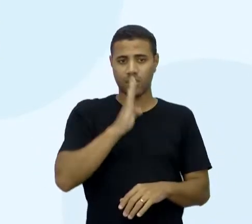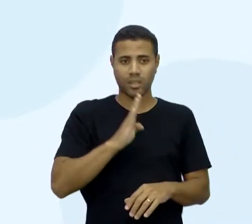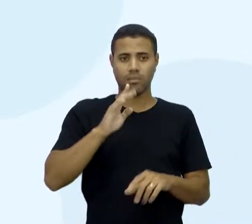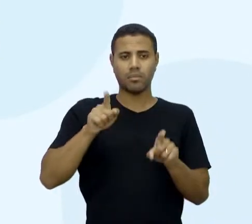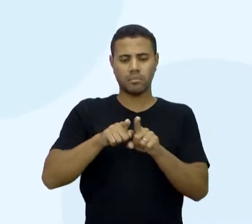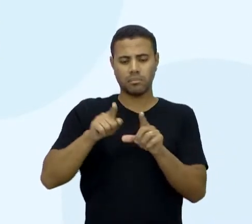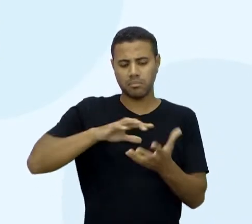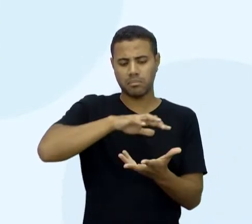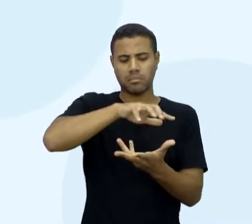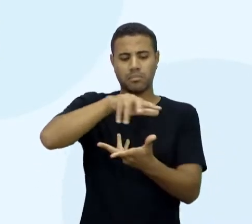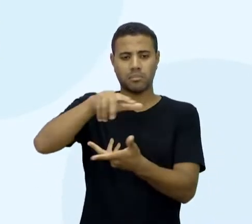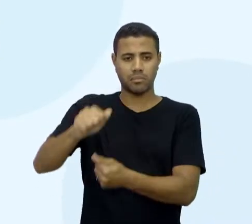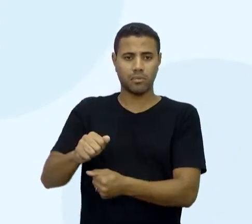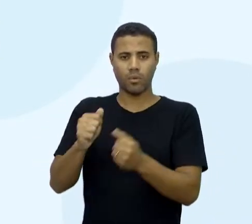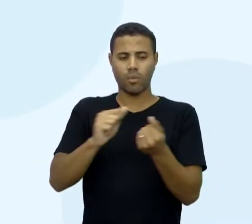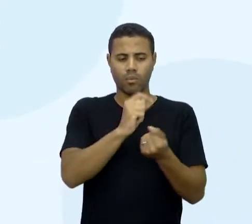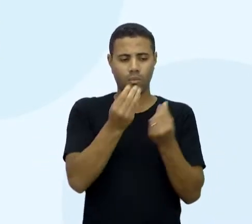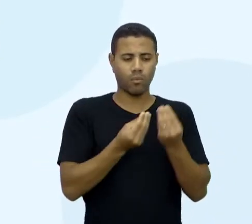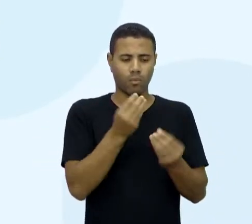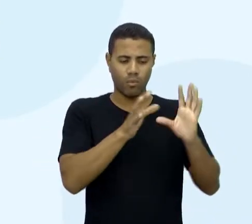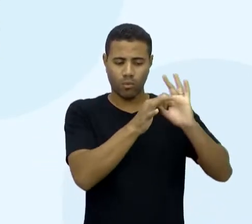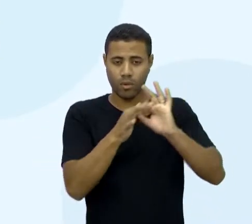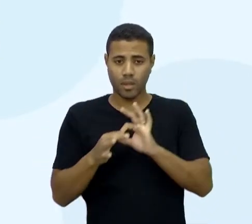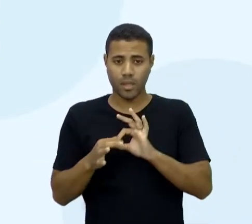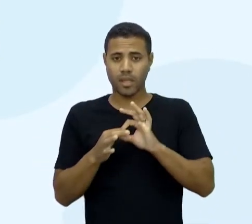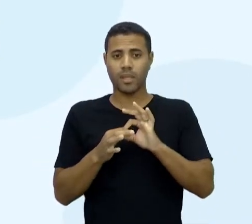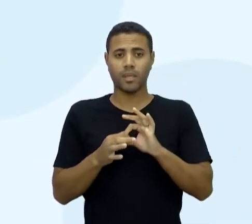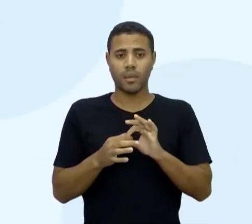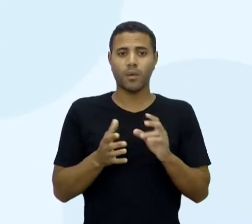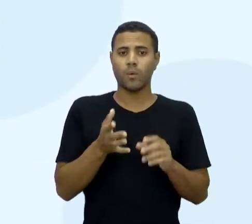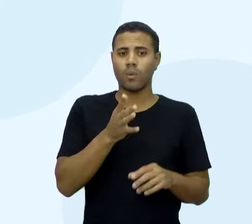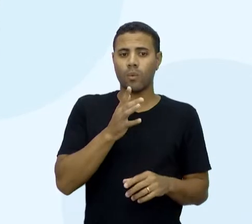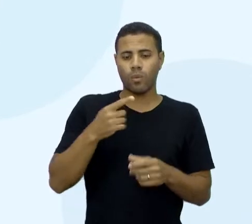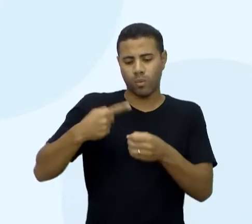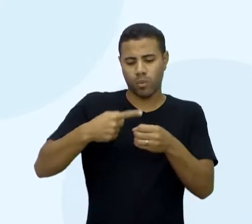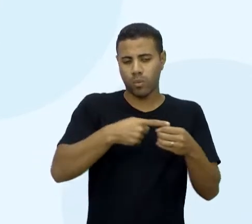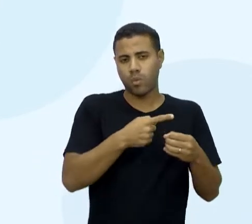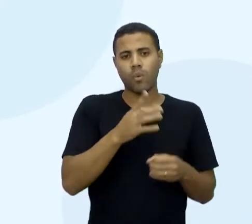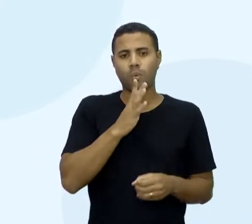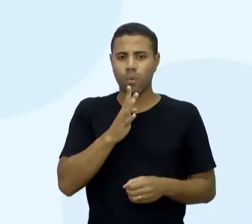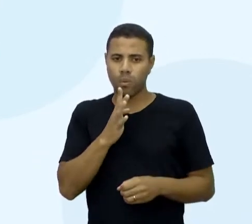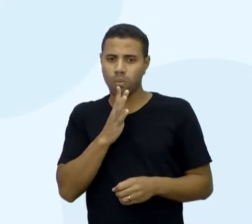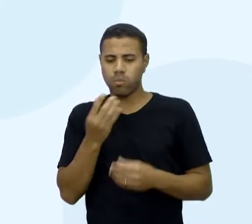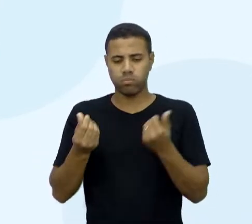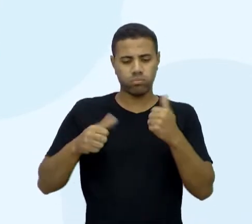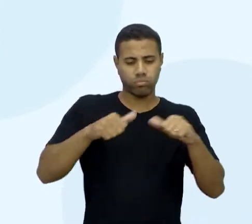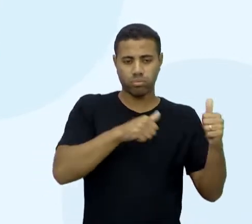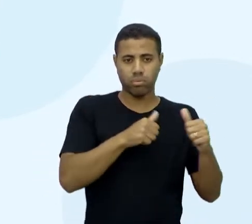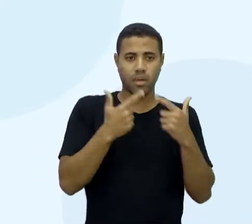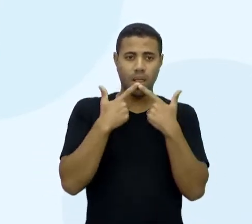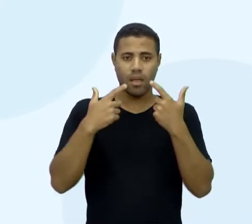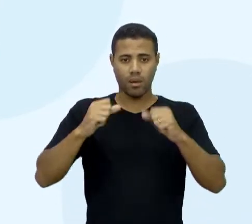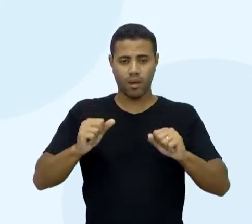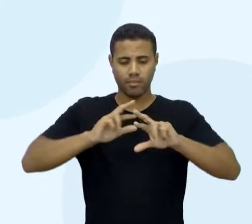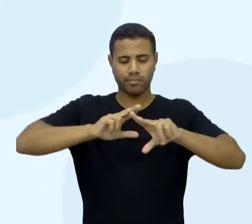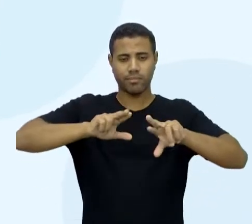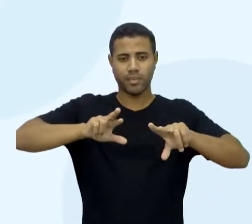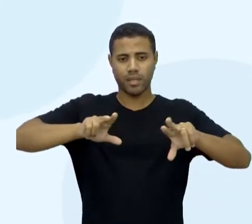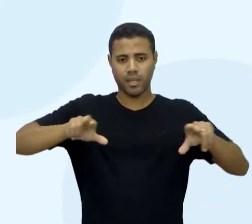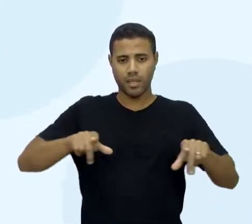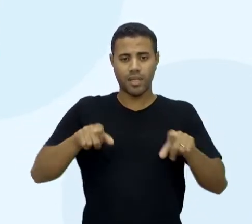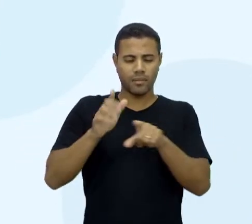global, contextualizando os conhecimentos em sua realidade local e utilizando procedimentos e linguagens adequados